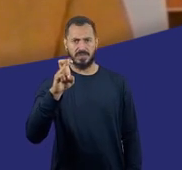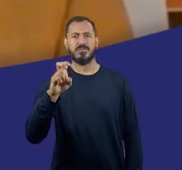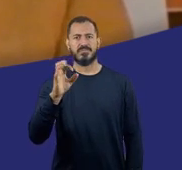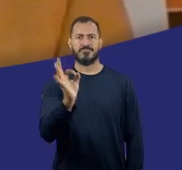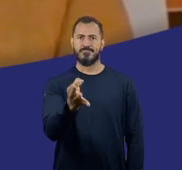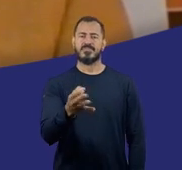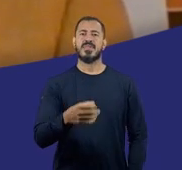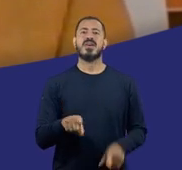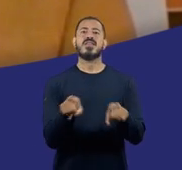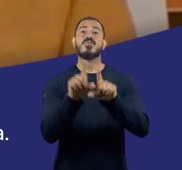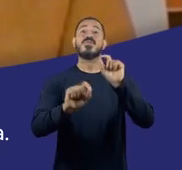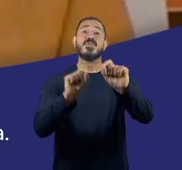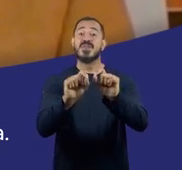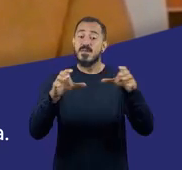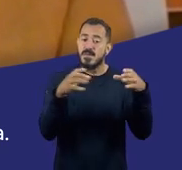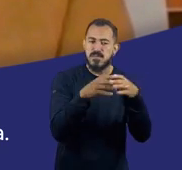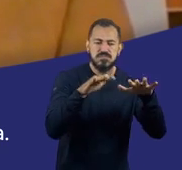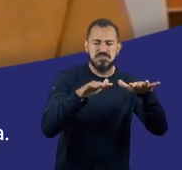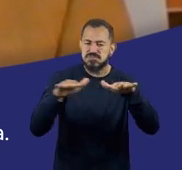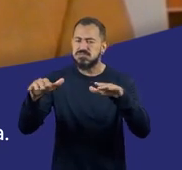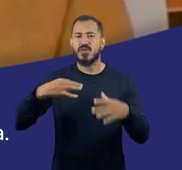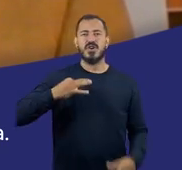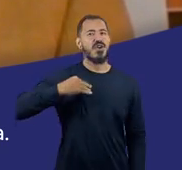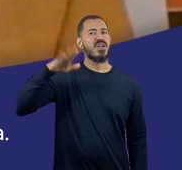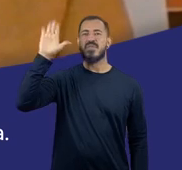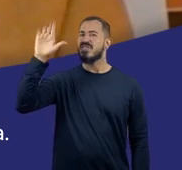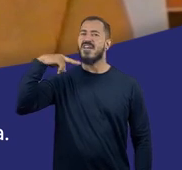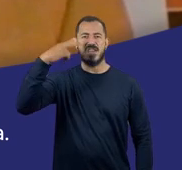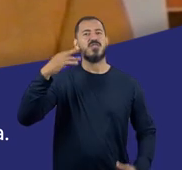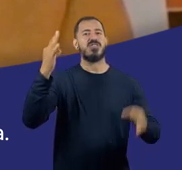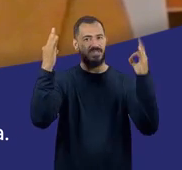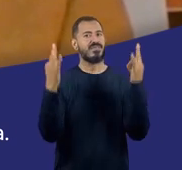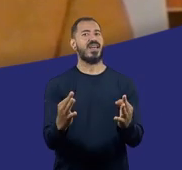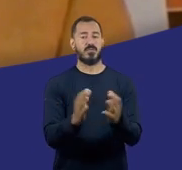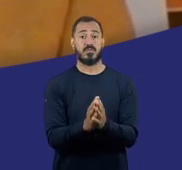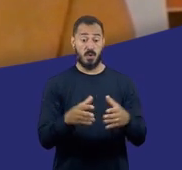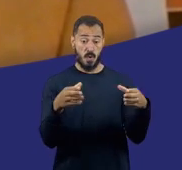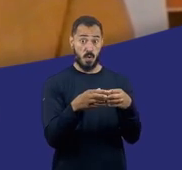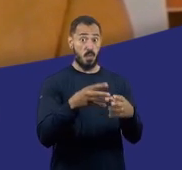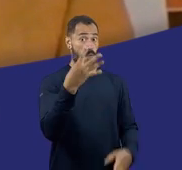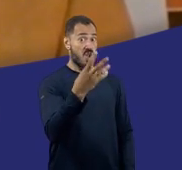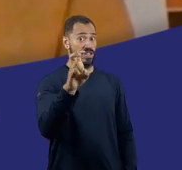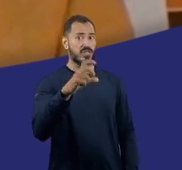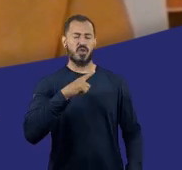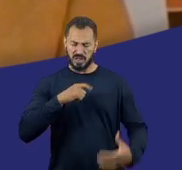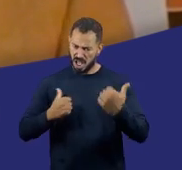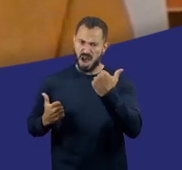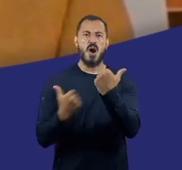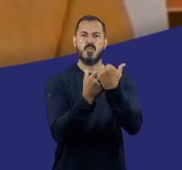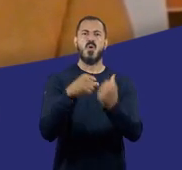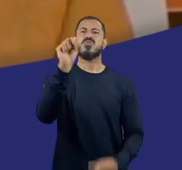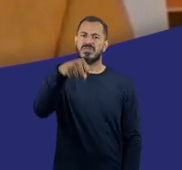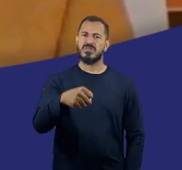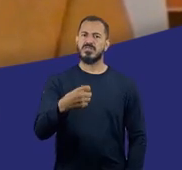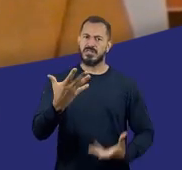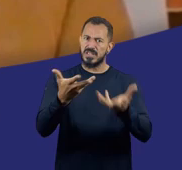Teodoro, 45, e uma nominata completa de candidatos e candidatas à vereadora. A Chapa 45 tem todo o